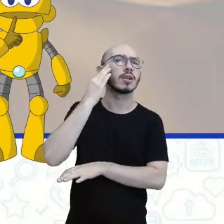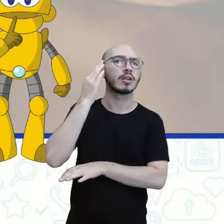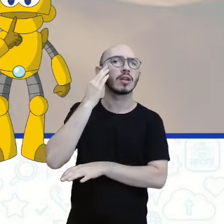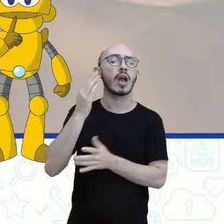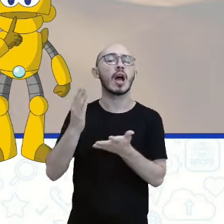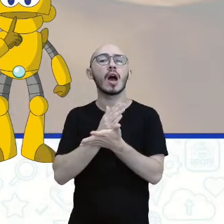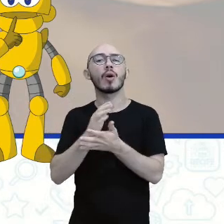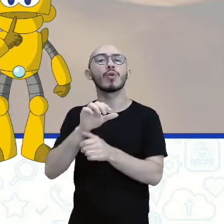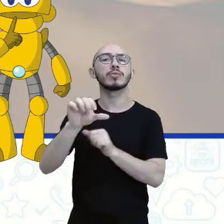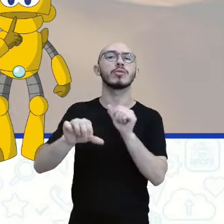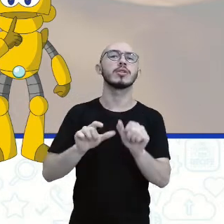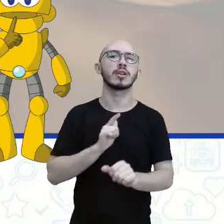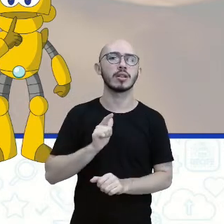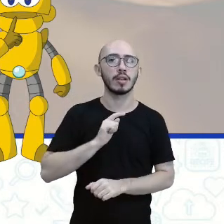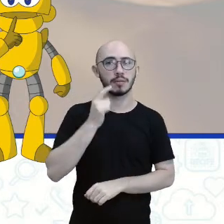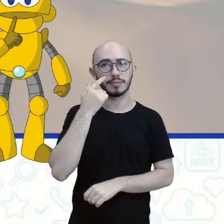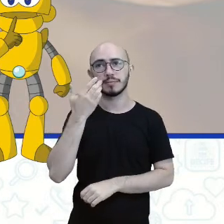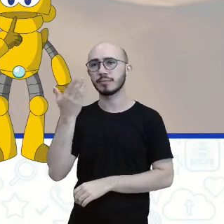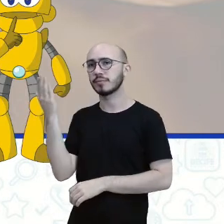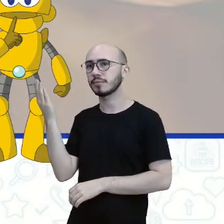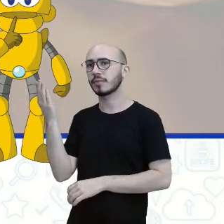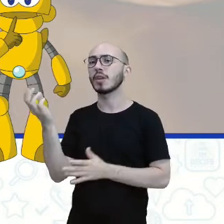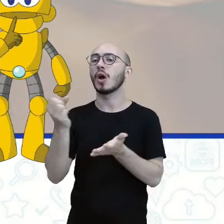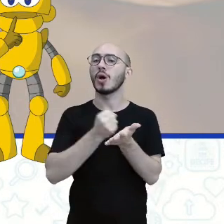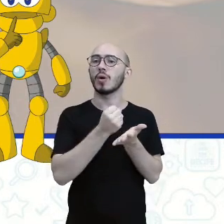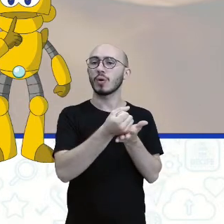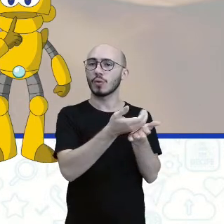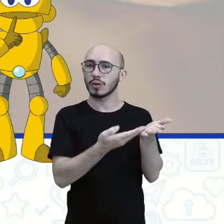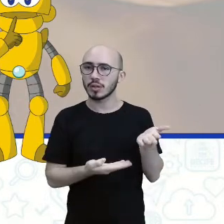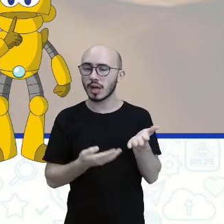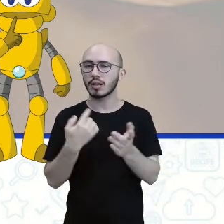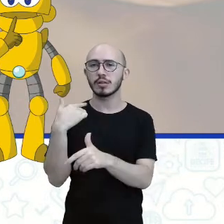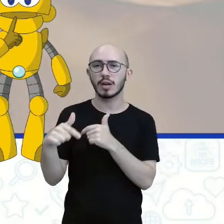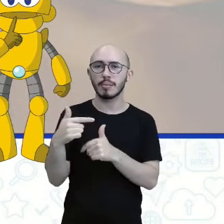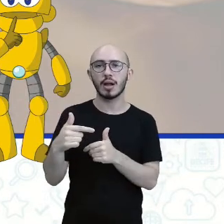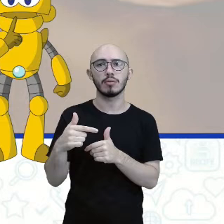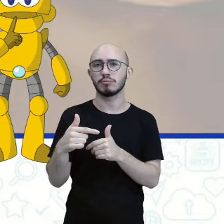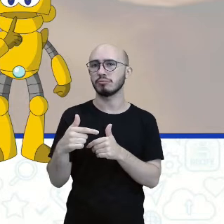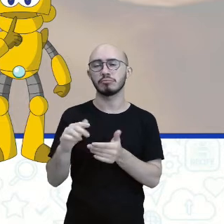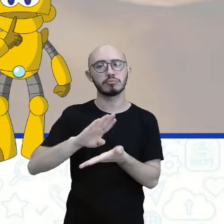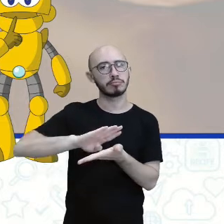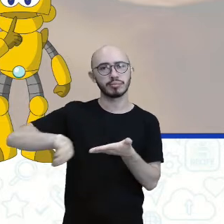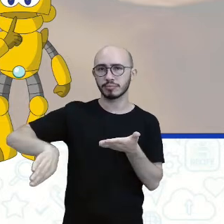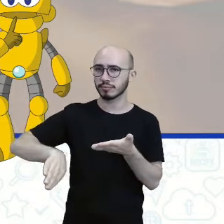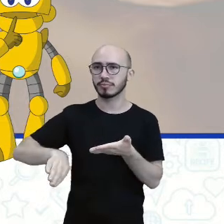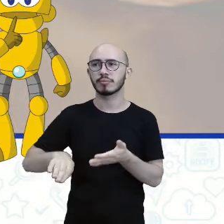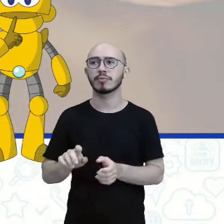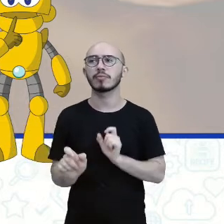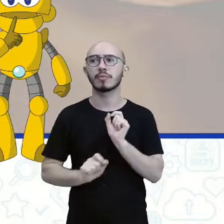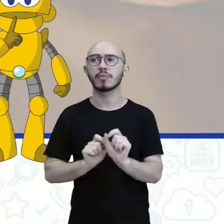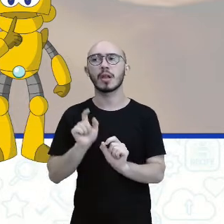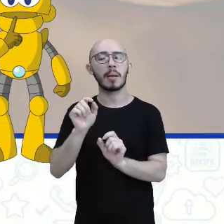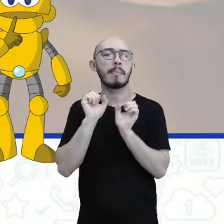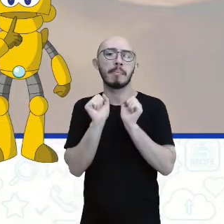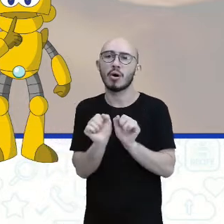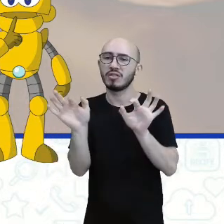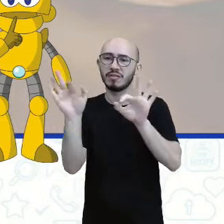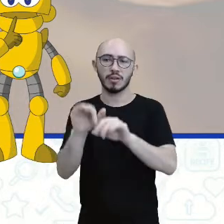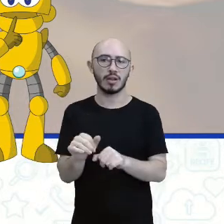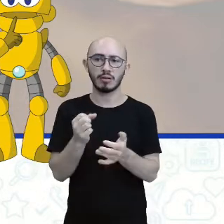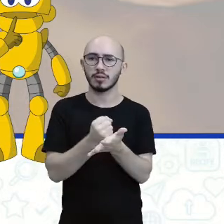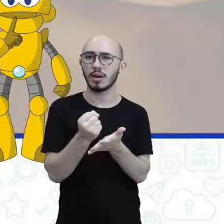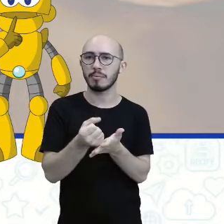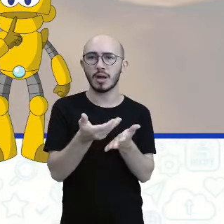exemplo, algumas mudanças. Extinção do contrato de trabalho, ou seja, já não, né, é possível fazer, né, um fim de contrato de trabalho através de